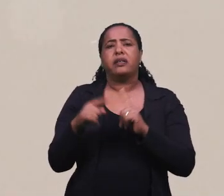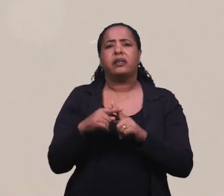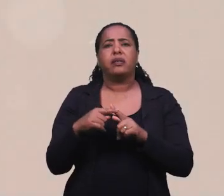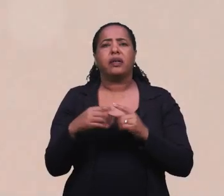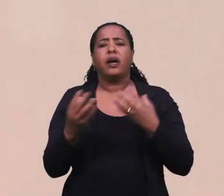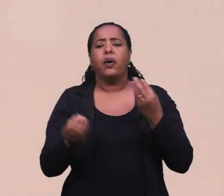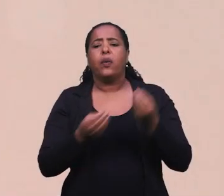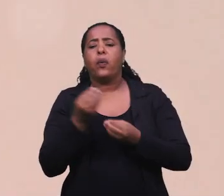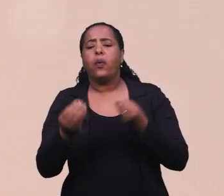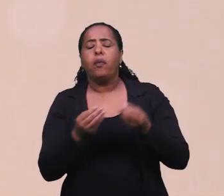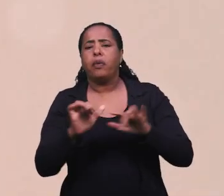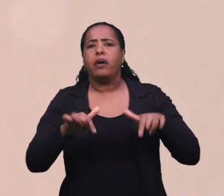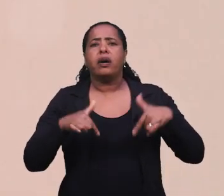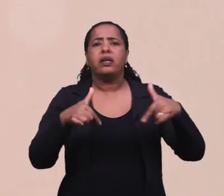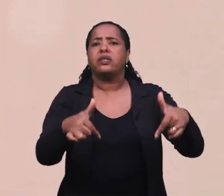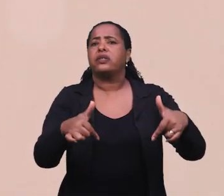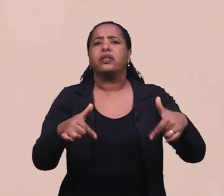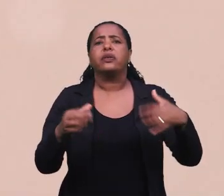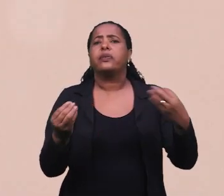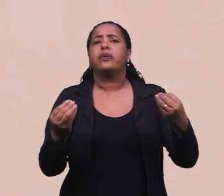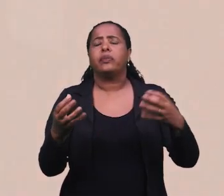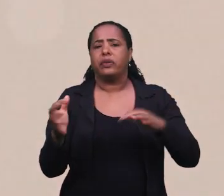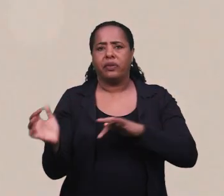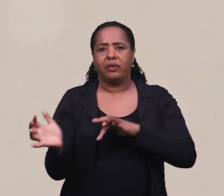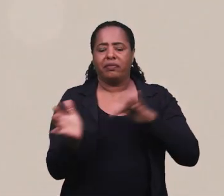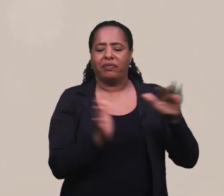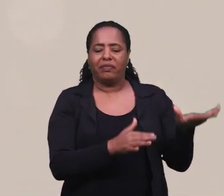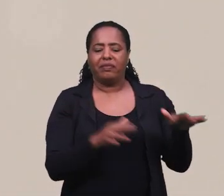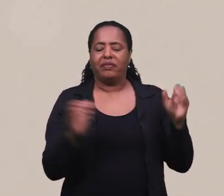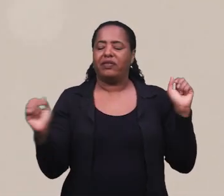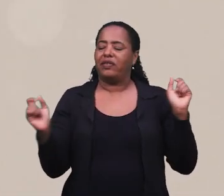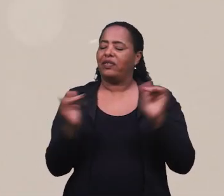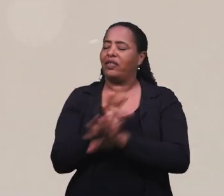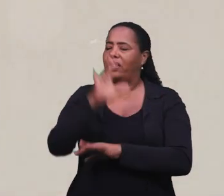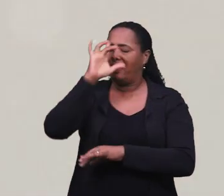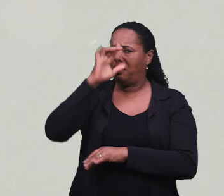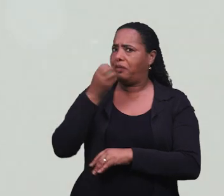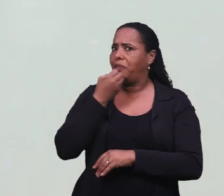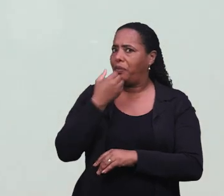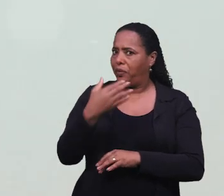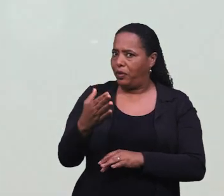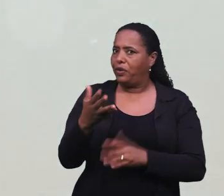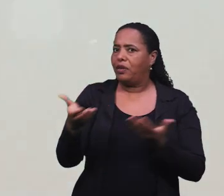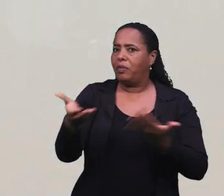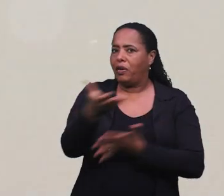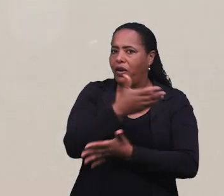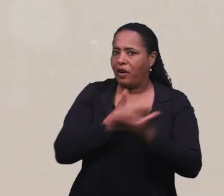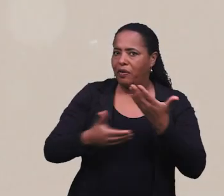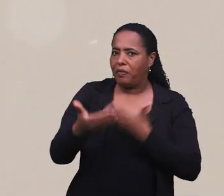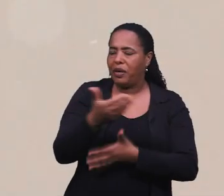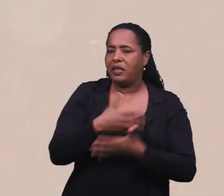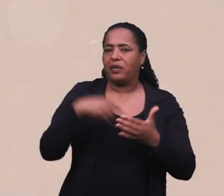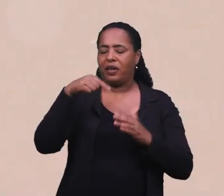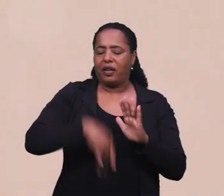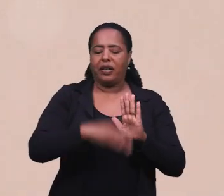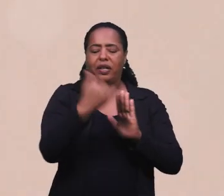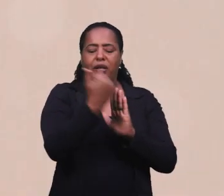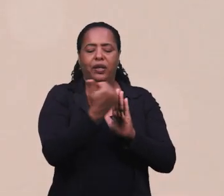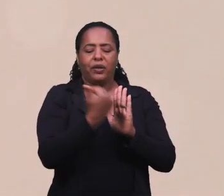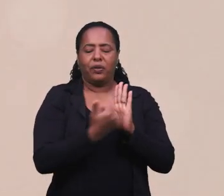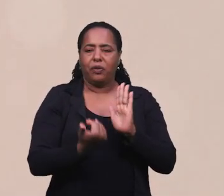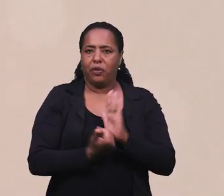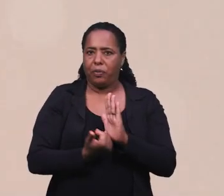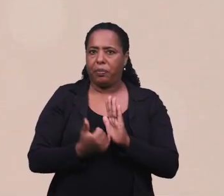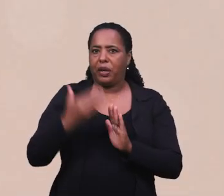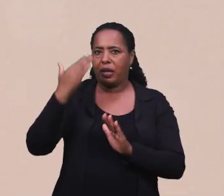mesma rotina que fazia antes, mas ela é muito útil porque ela tem uma experiência de vida, tem um ensino, então precisa